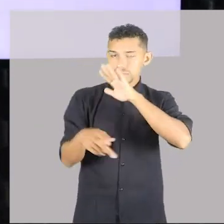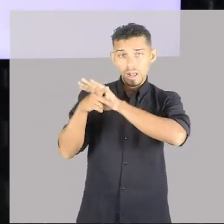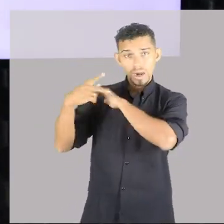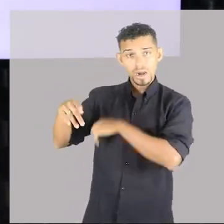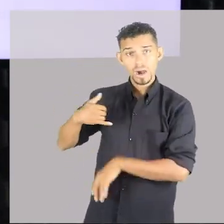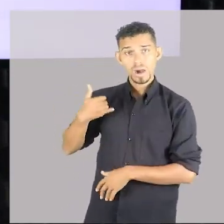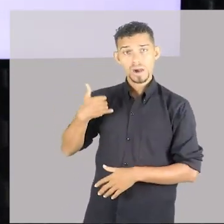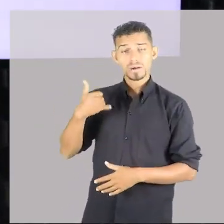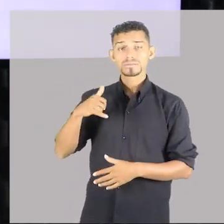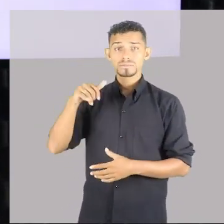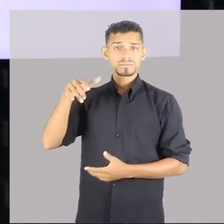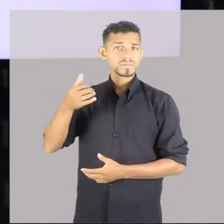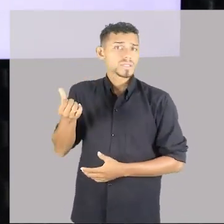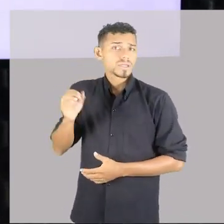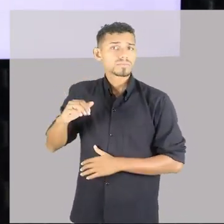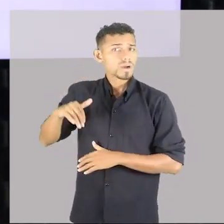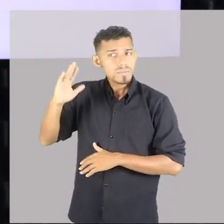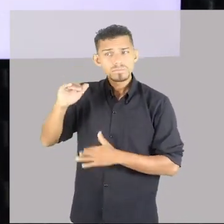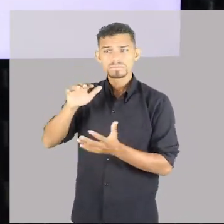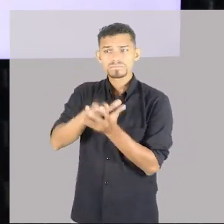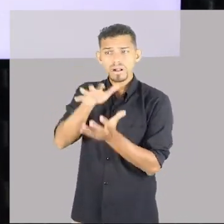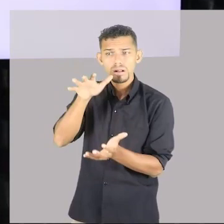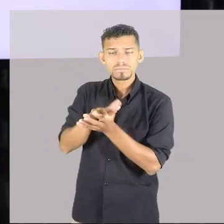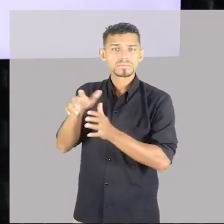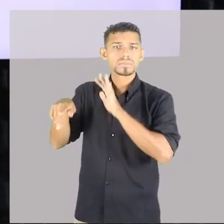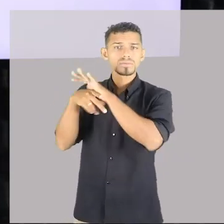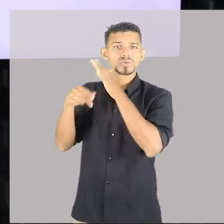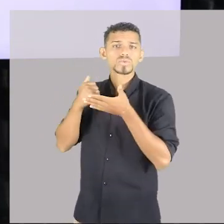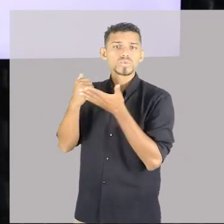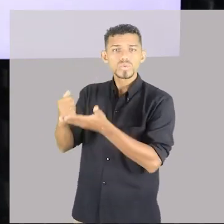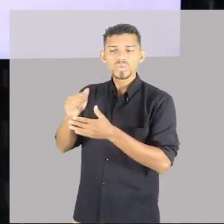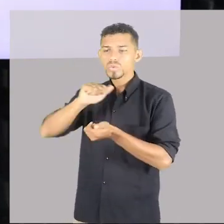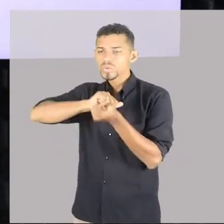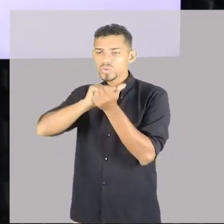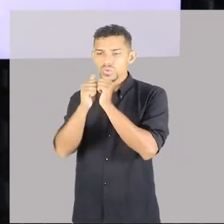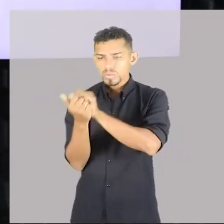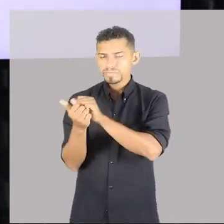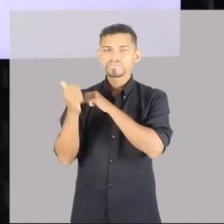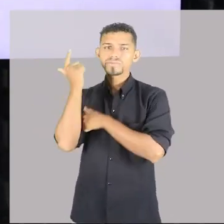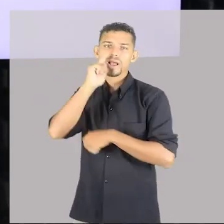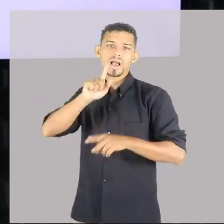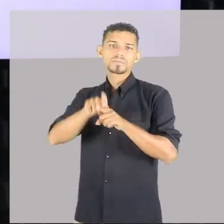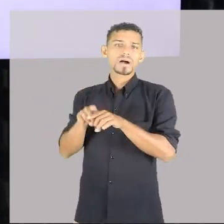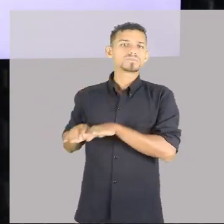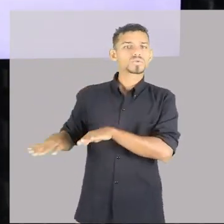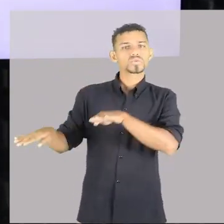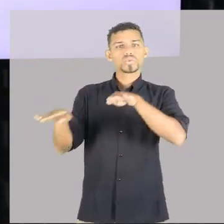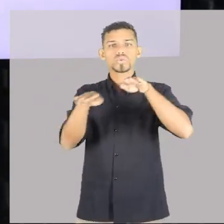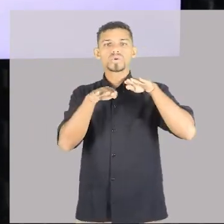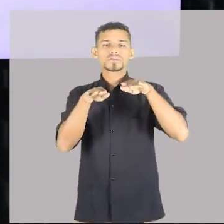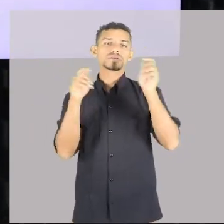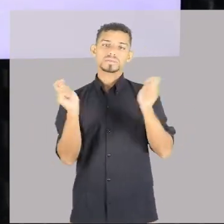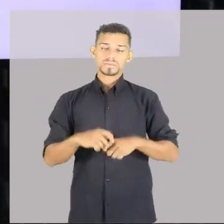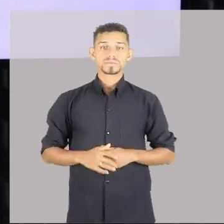para elas que as colocam na frente ou que ajustam as questões para garantir uma igualdade real,